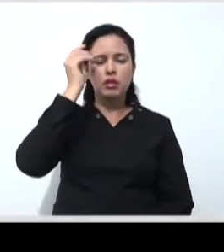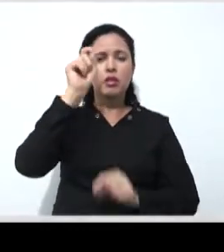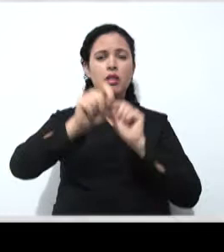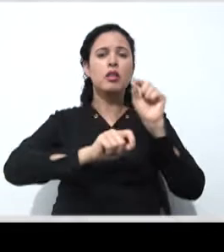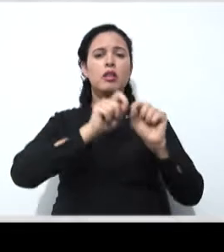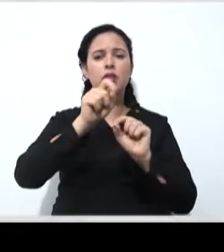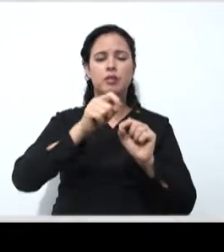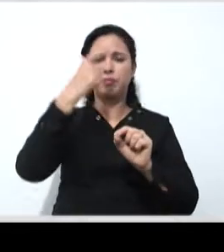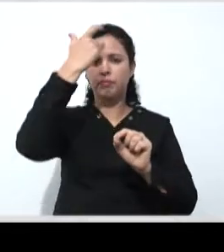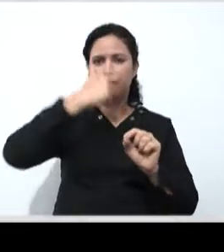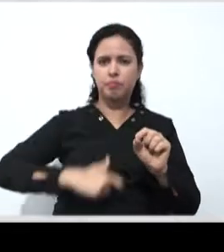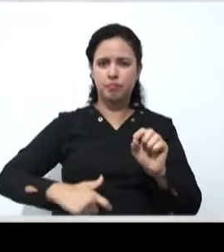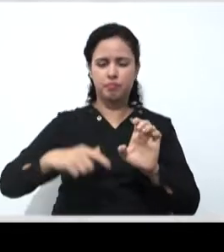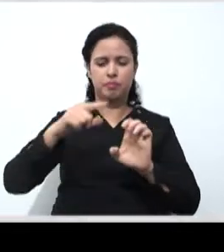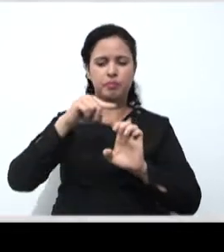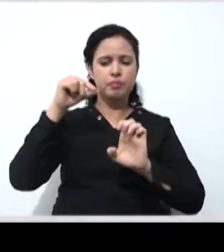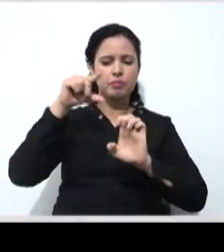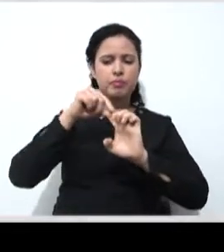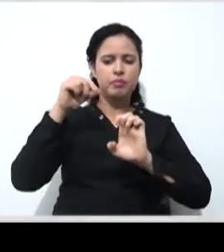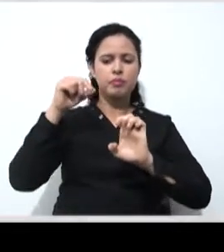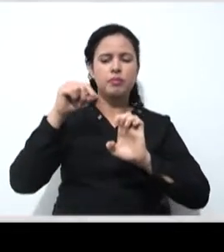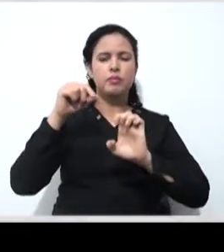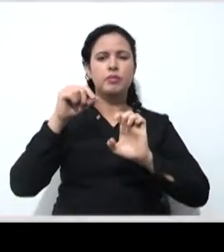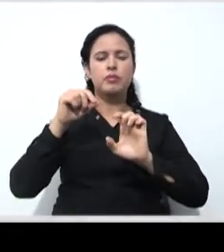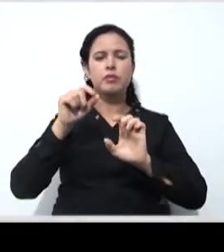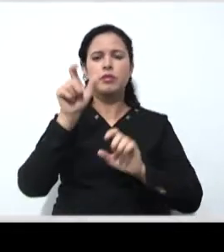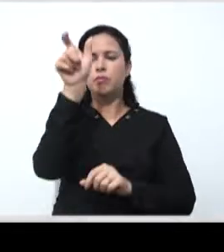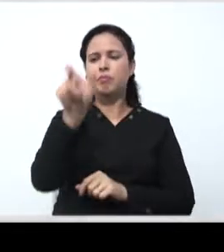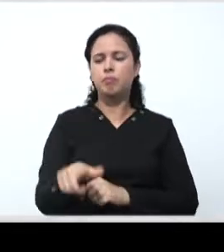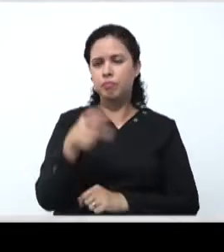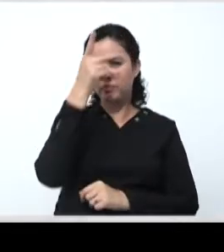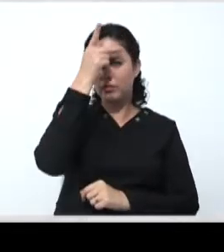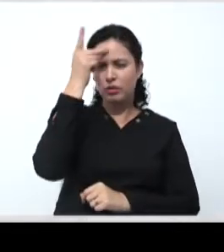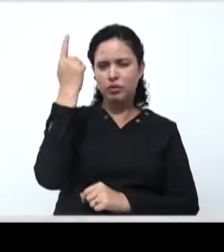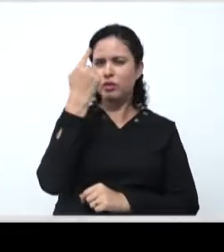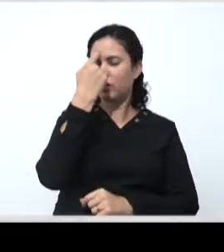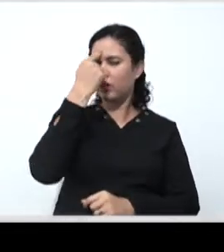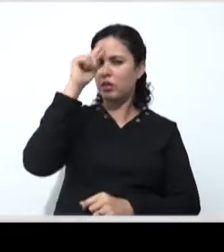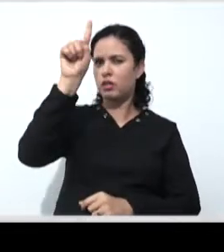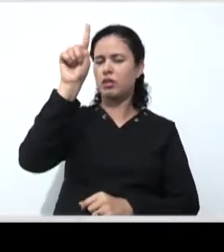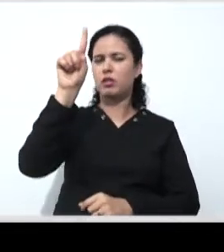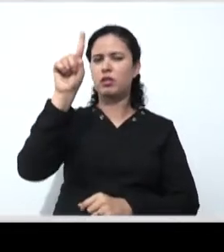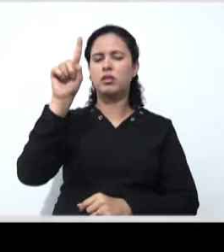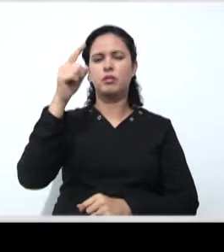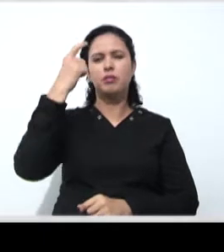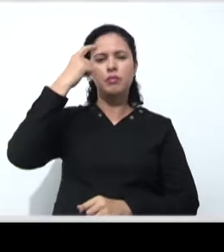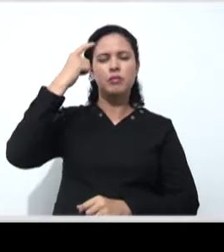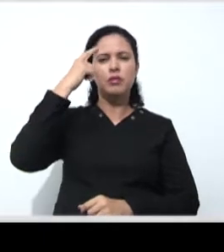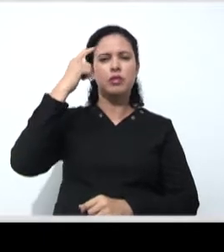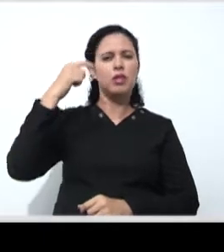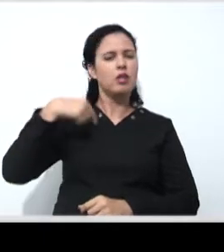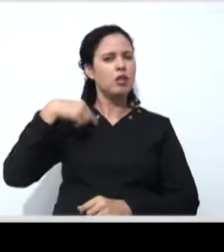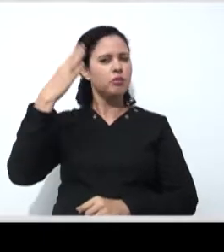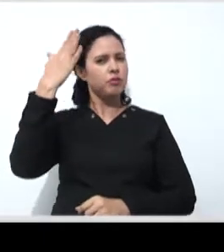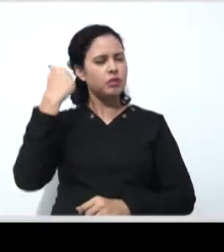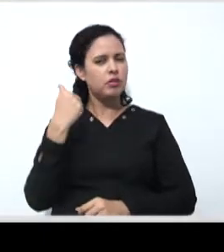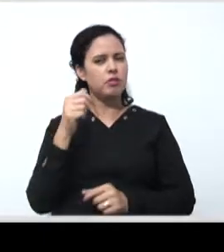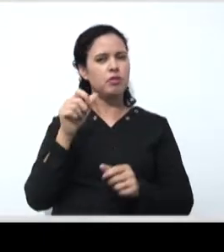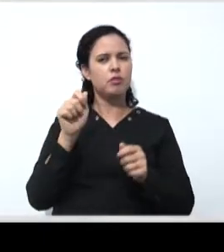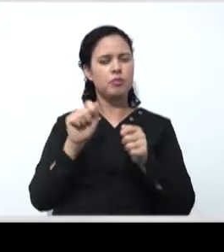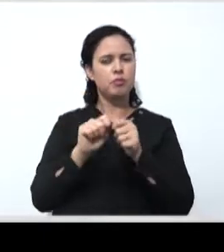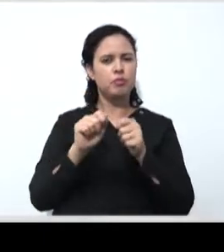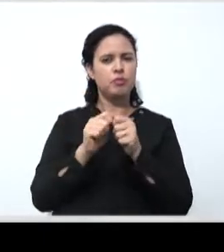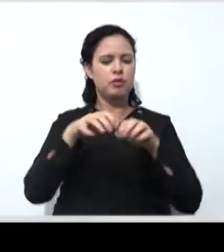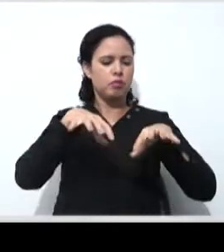era esse empreendedor, né? Quem era essa pessoa que tinha uma ideia e falava assim, ah, não, eu sei fazer pão, então eu